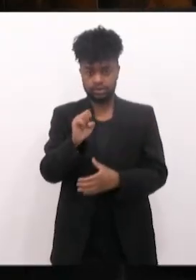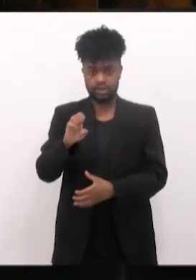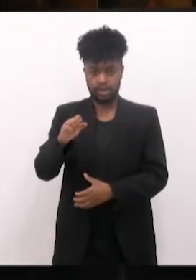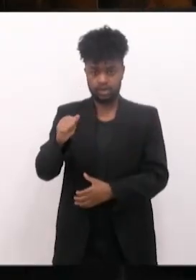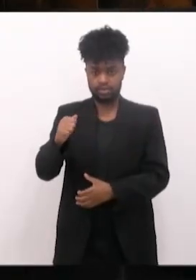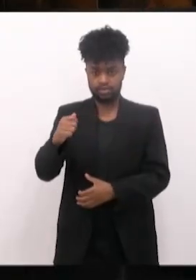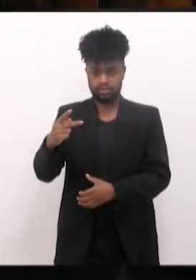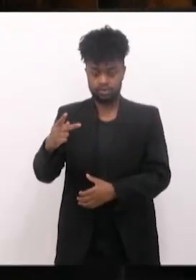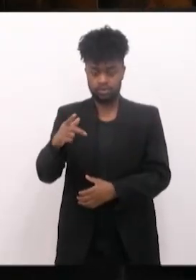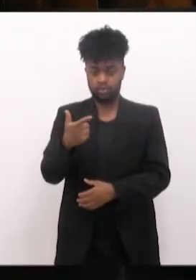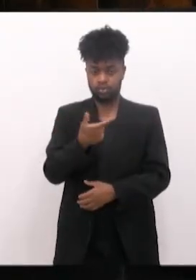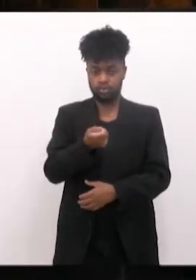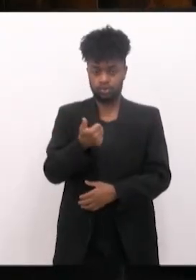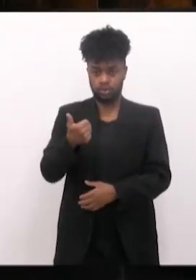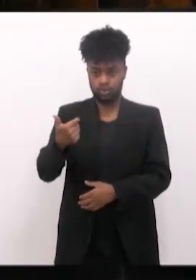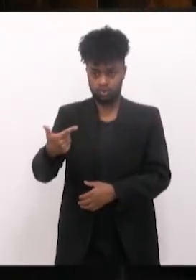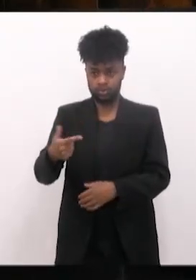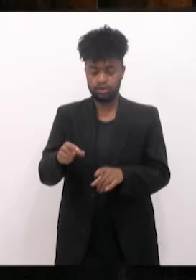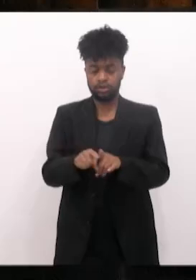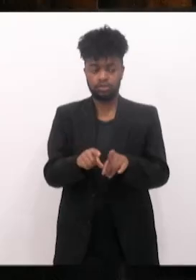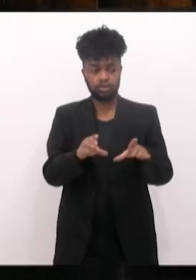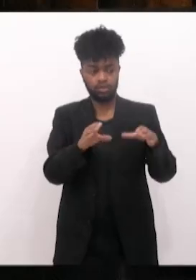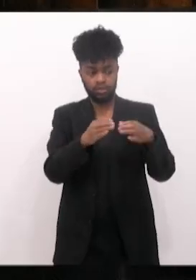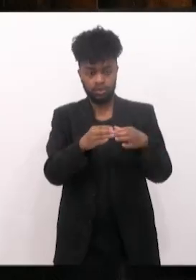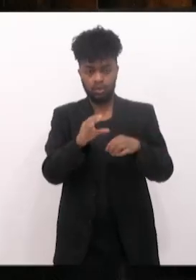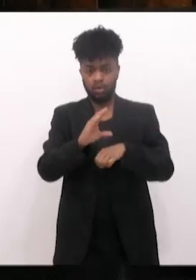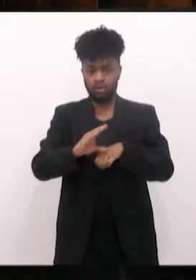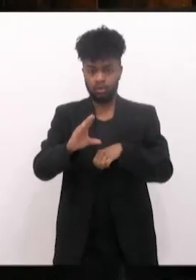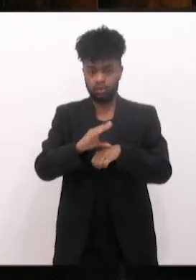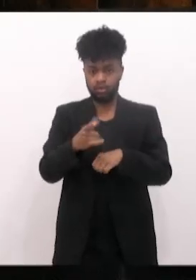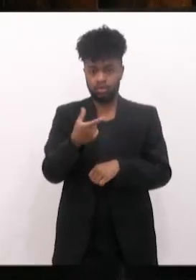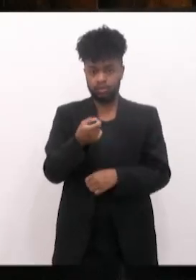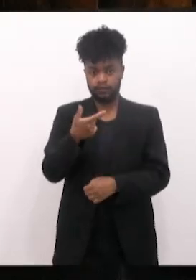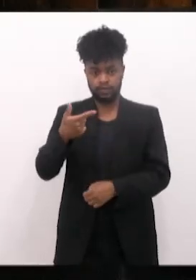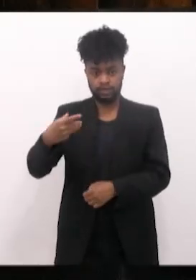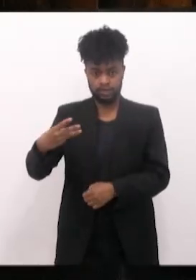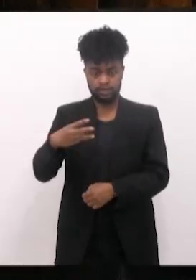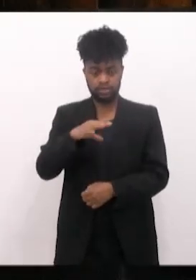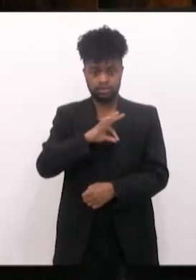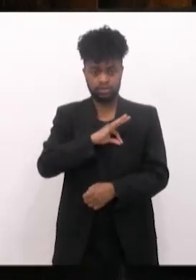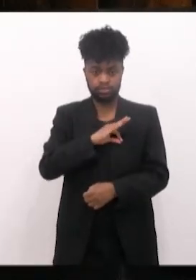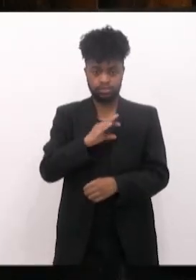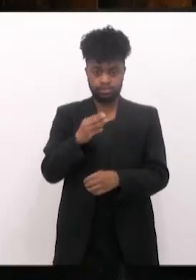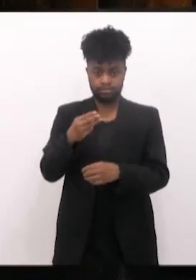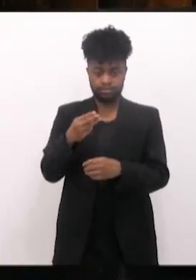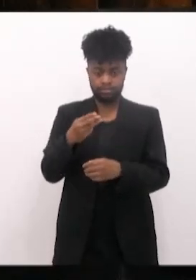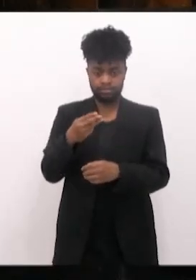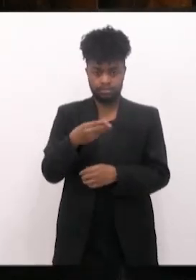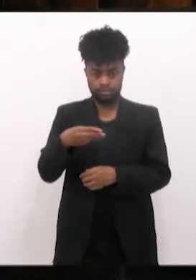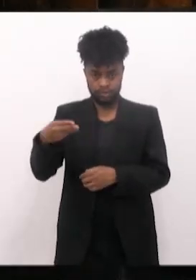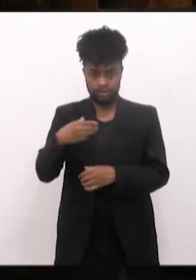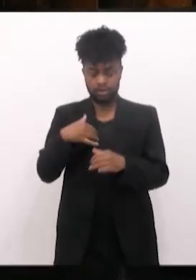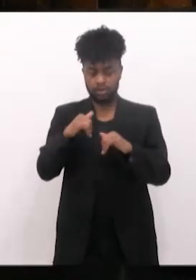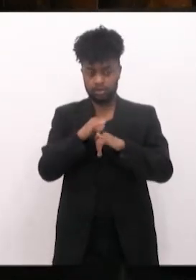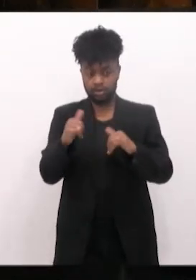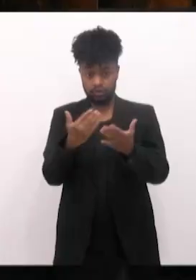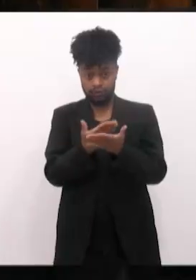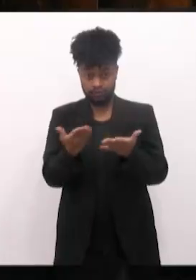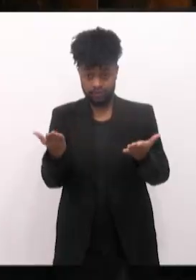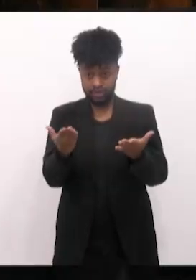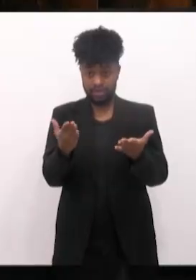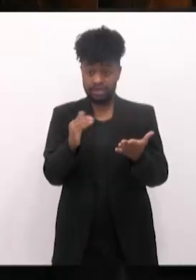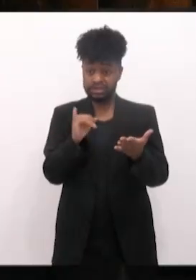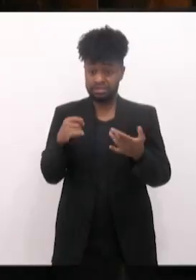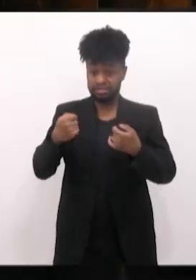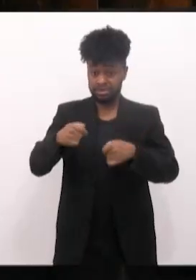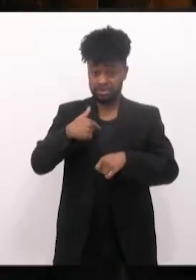2012, pessoal também do curso 2023 da Polícia Militar. Dizer para vocês que, se dependesse